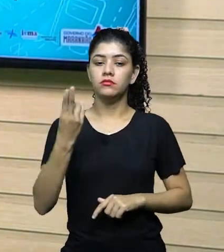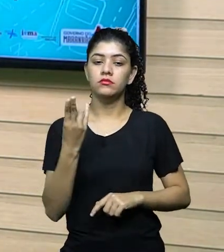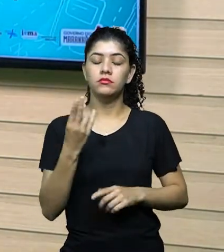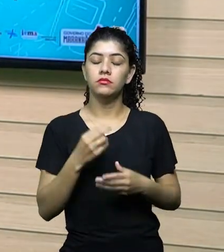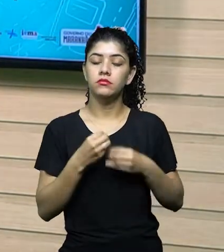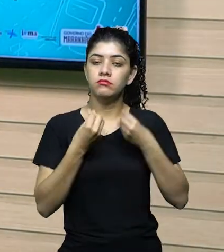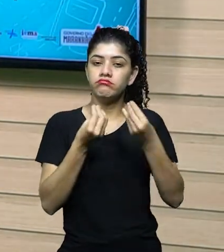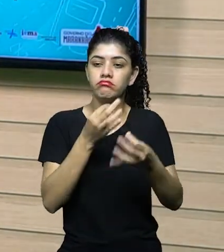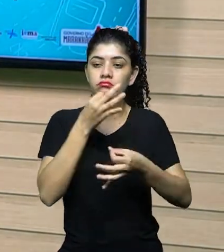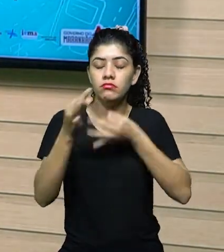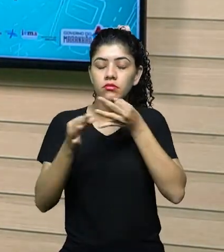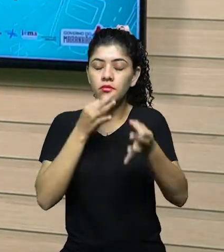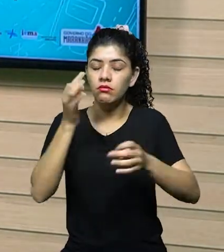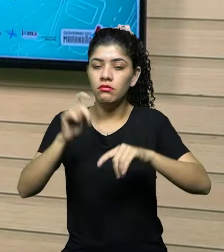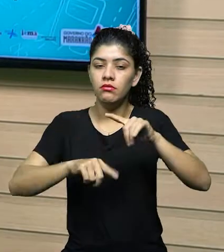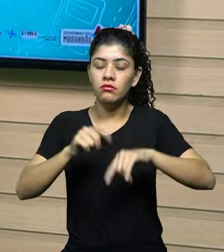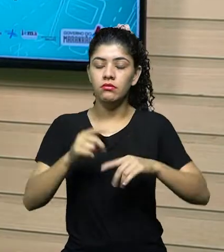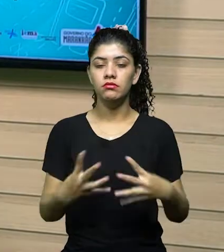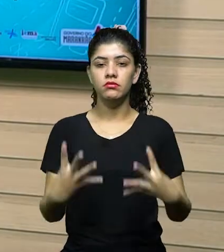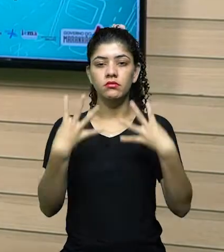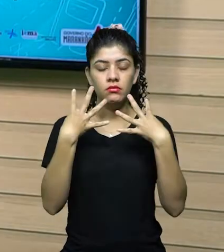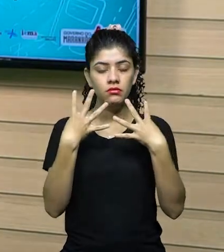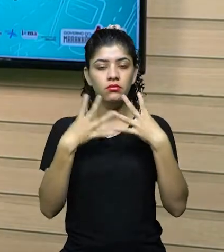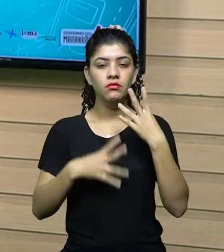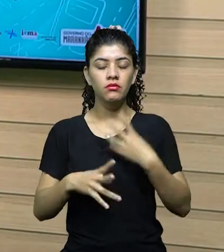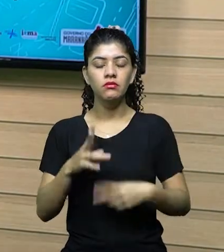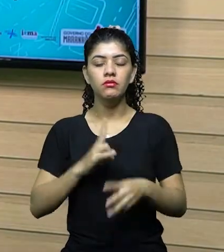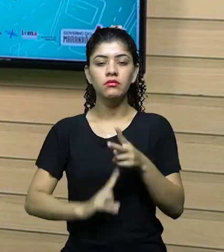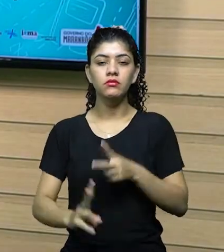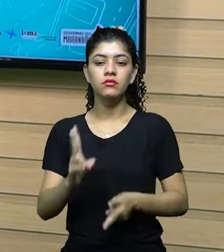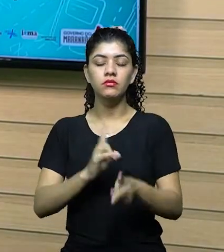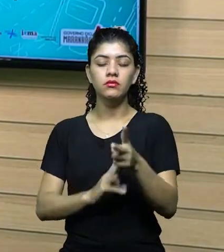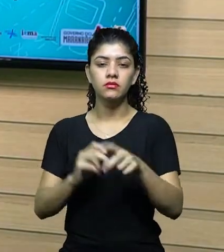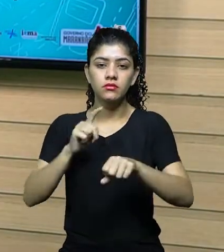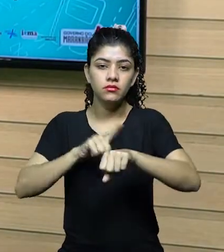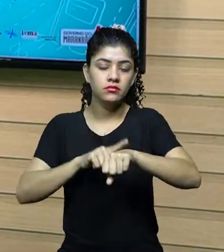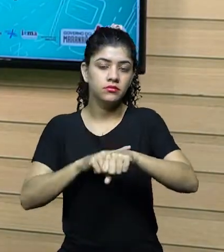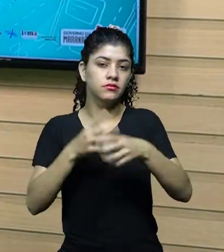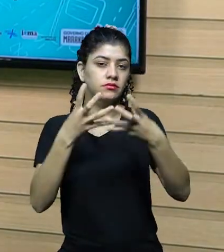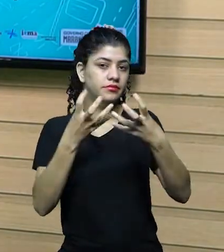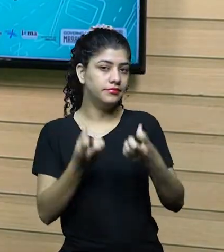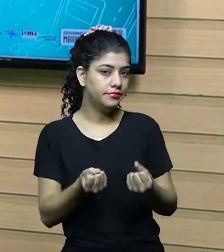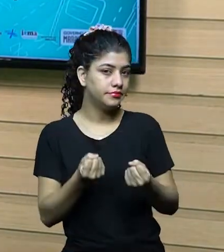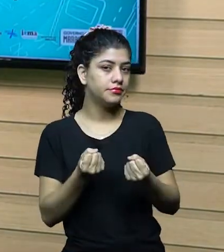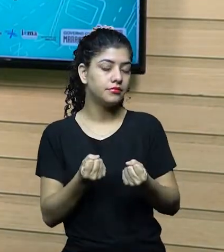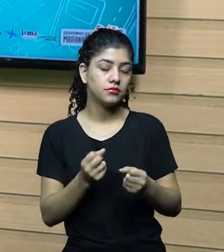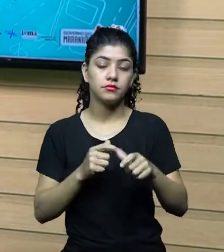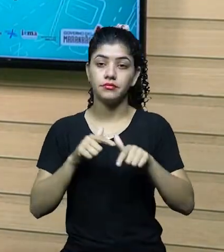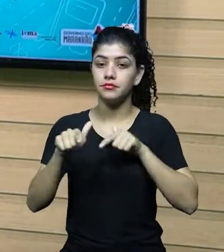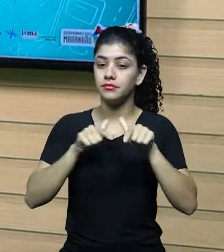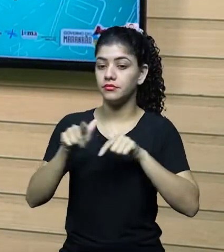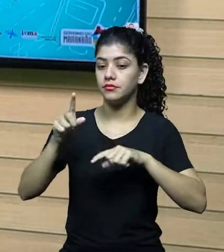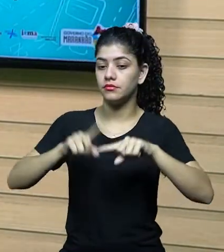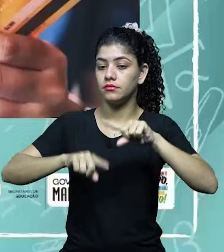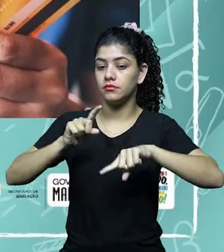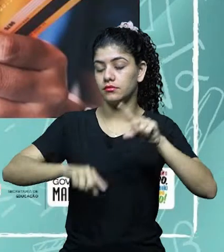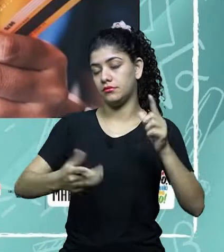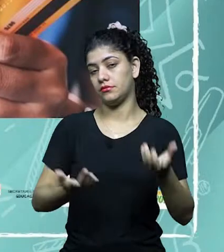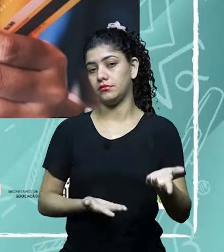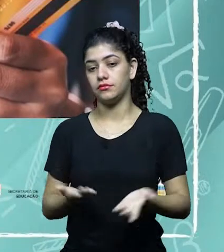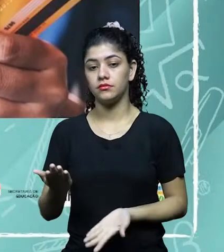de determinados produtos. Então, fique muito atento, como eu falei anteriormente, na hora de você adquirir um produto ou um serviço